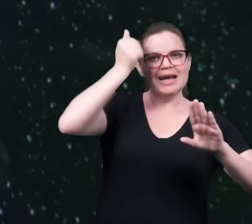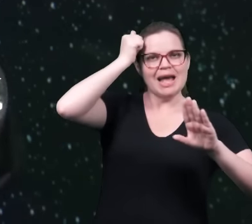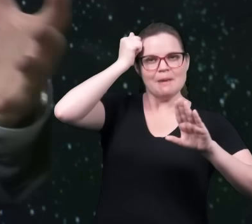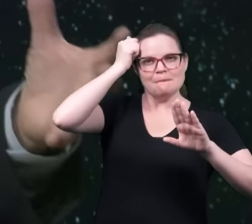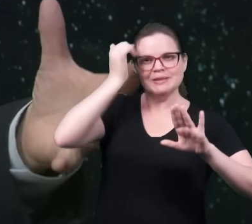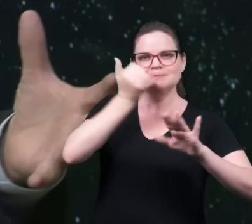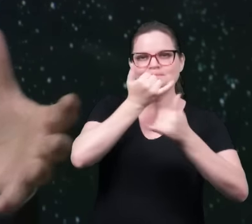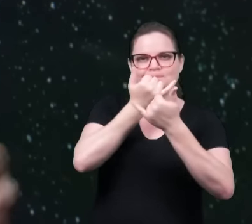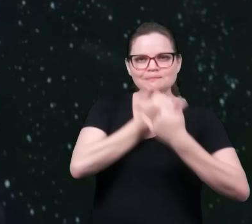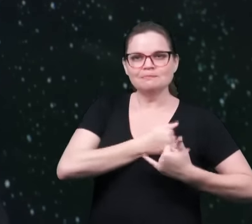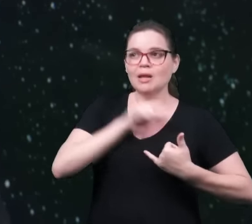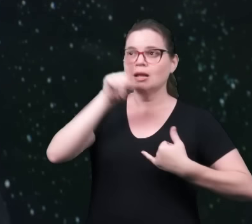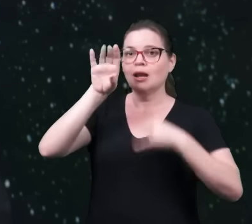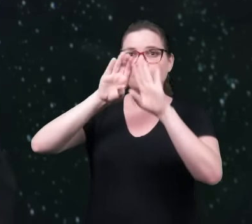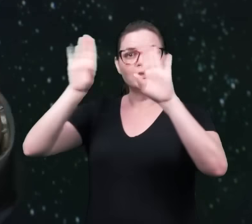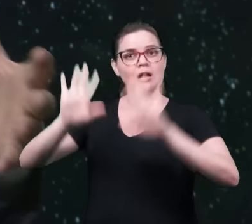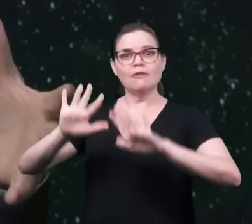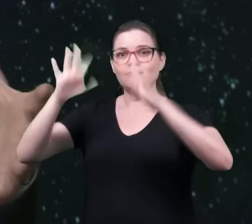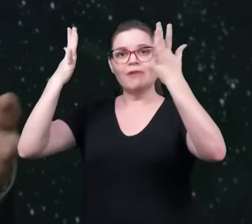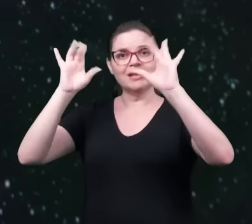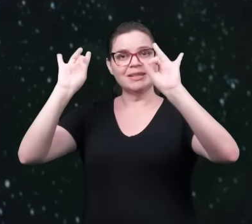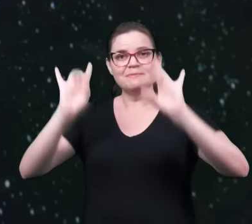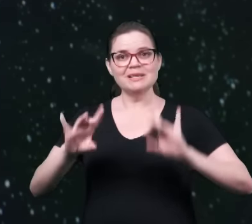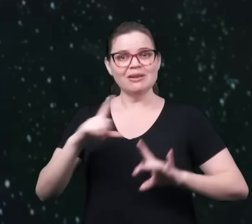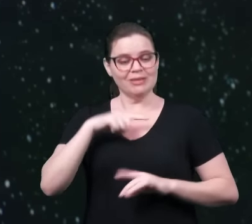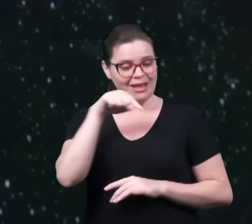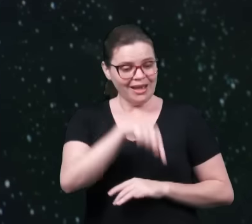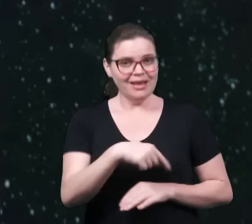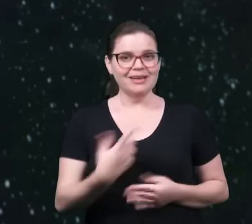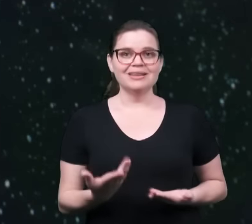falando dessa festa maior. É a grande festa para a